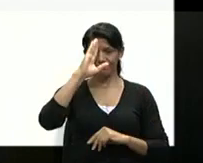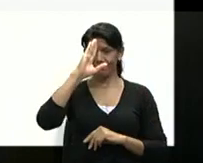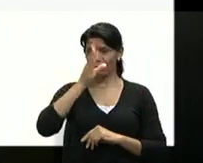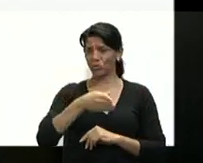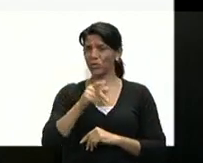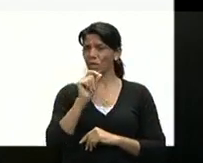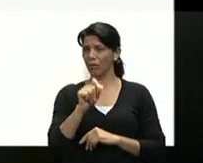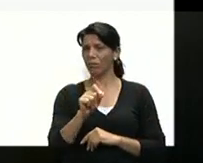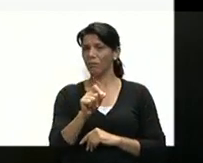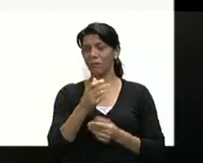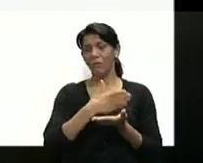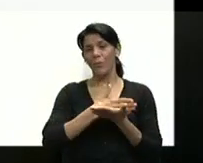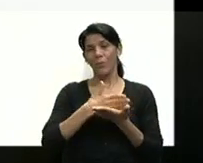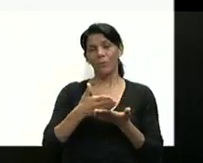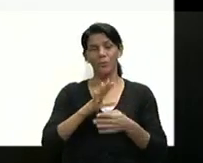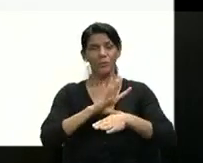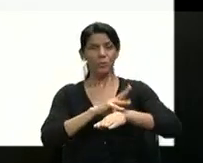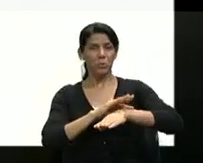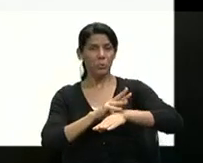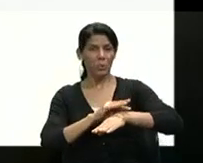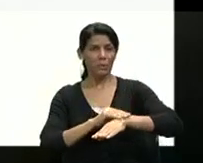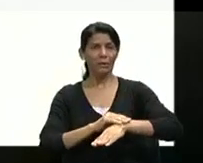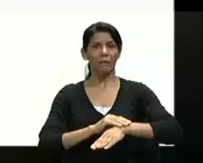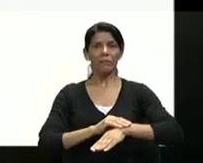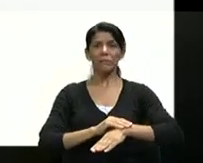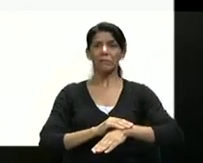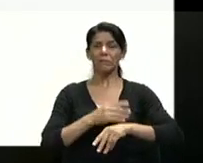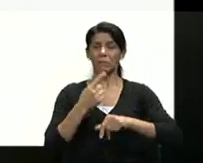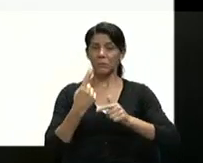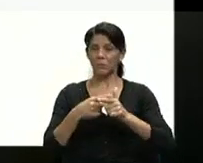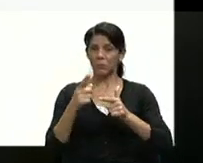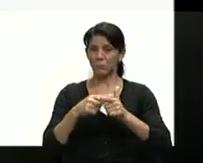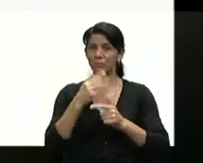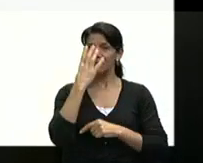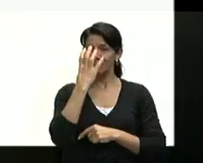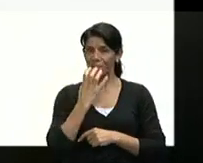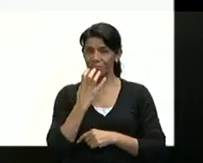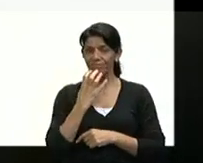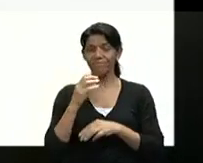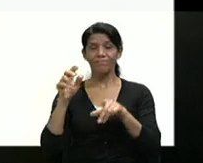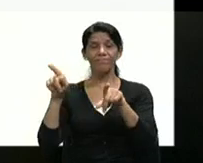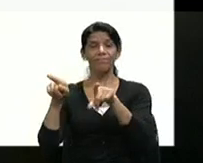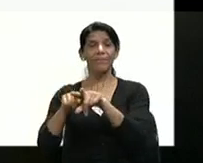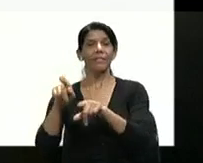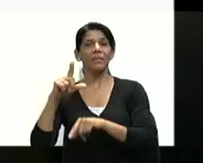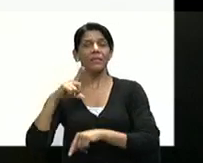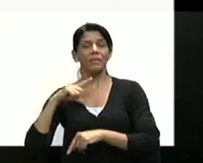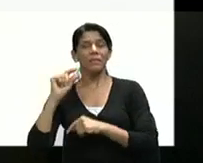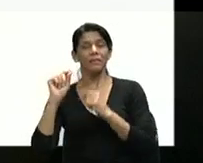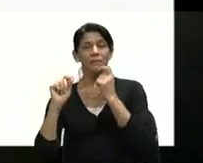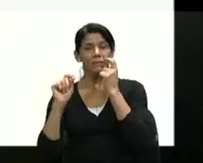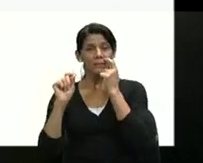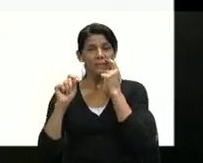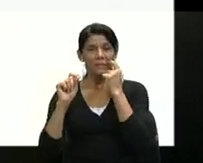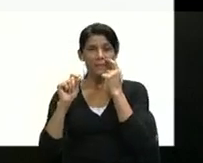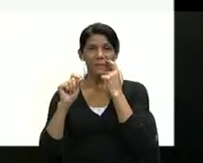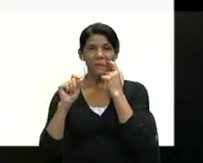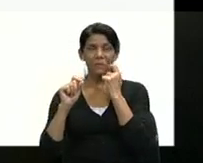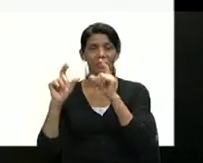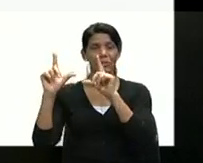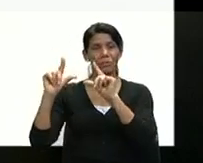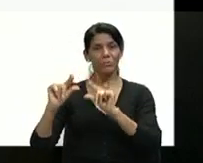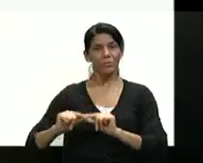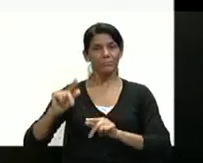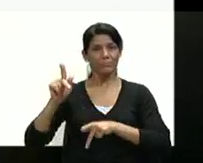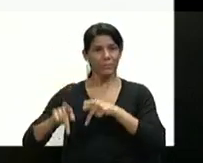direta com o início de doenças, com agravos, além de nós termos também uma redução